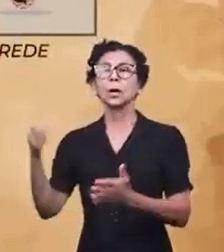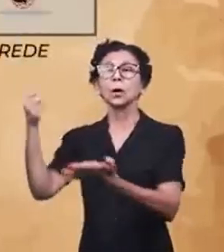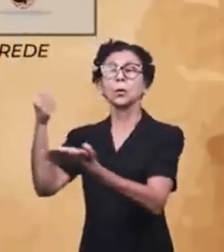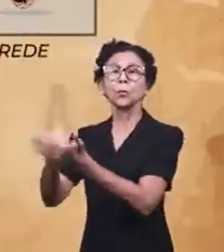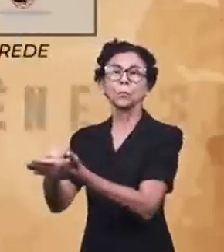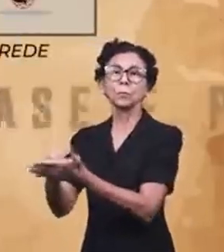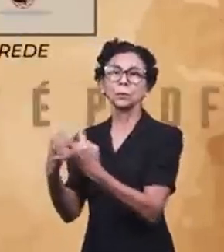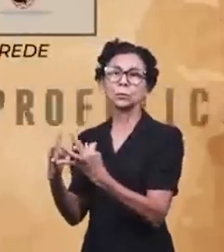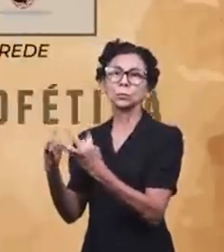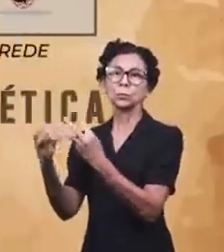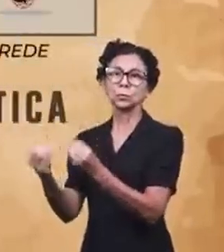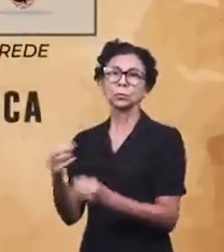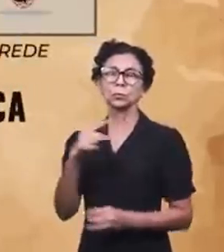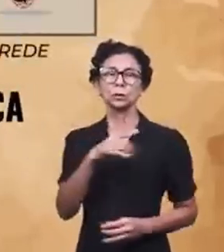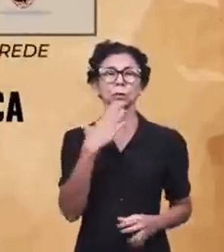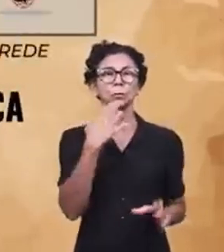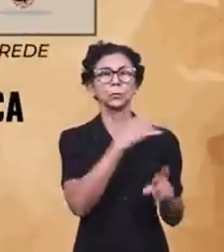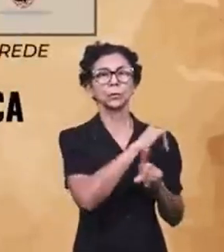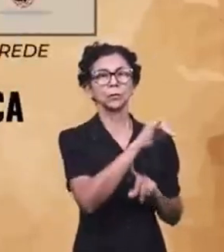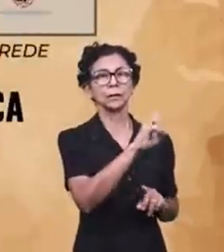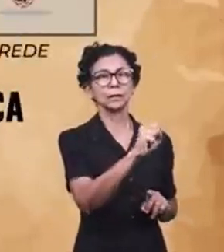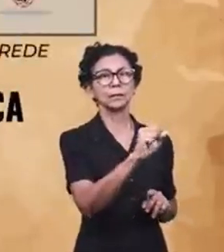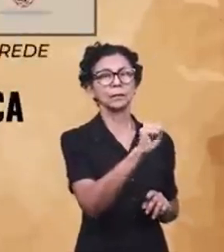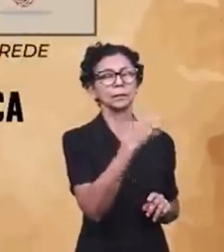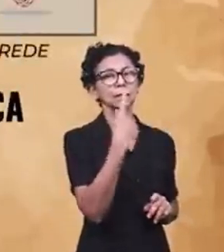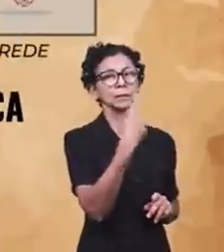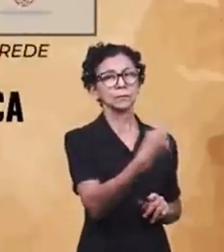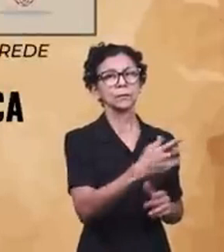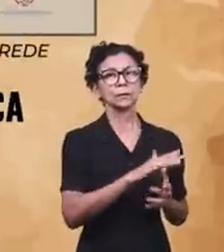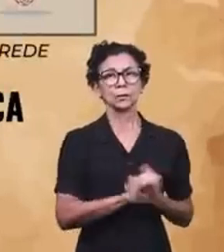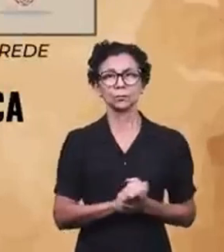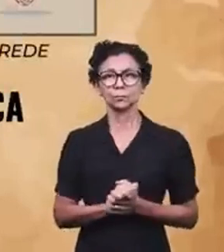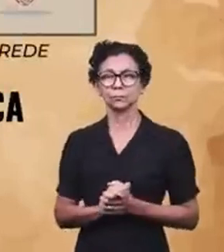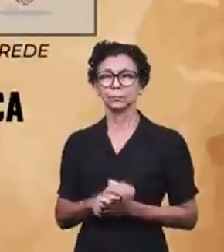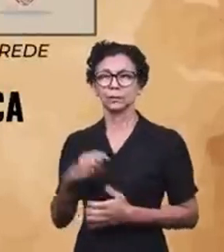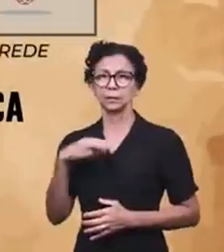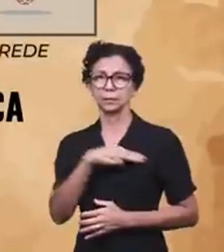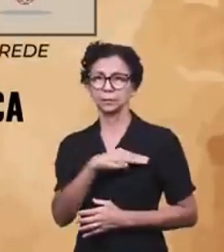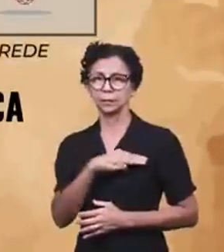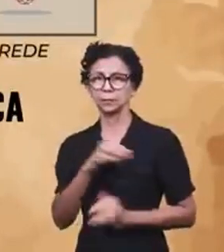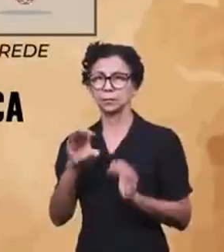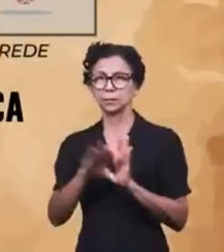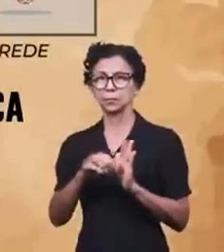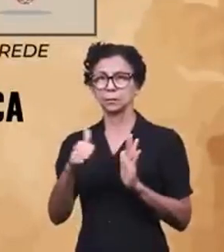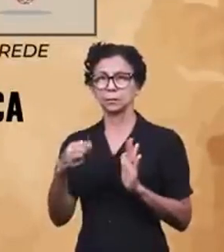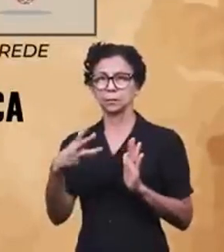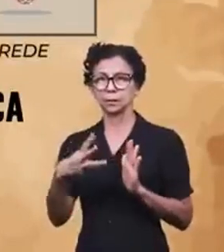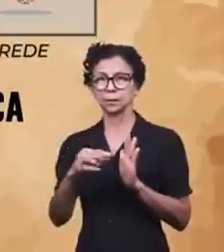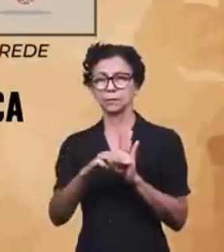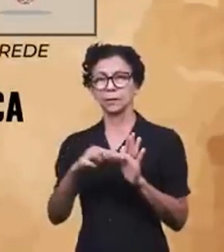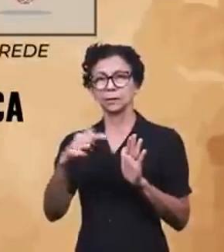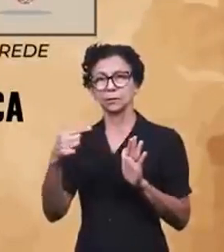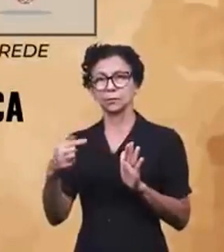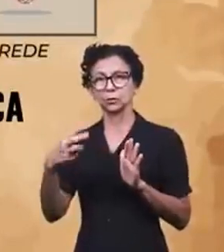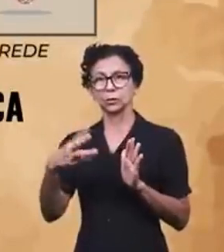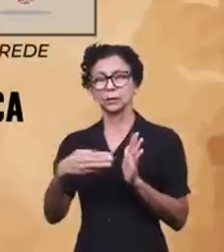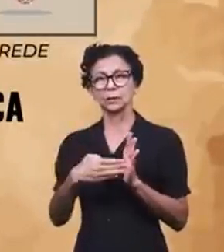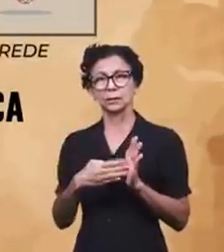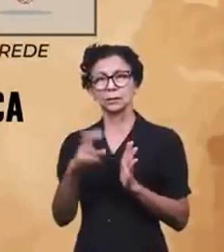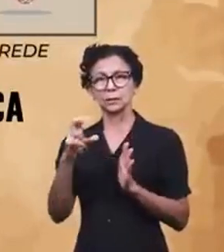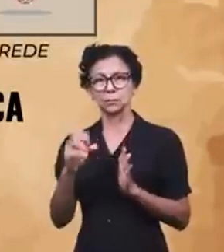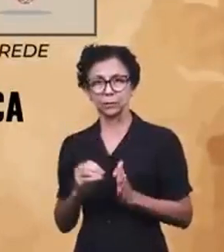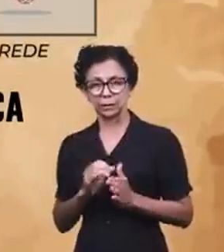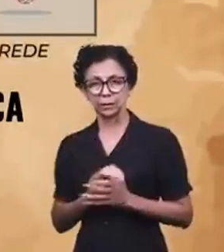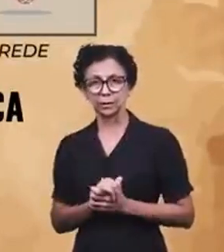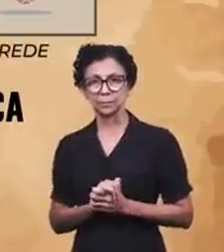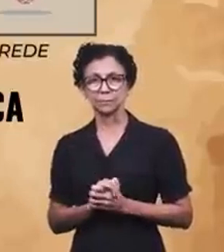as 7 parábolas do reino em Mateus, capítulo 13, versos de 3 a 50. Jesus usa a